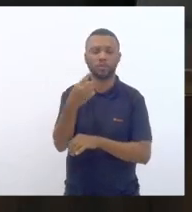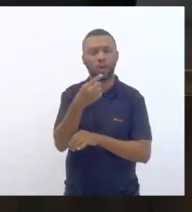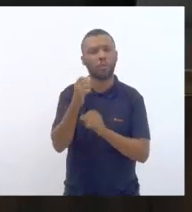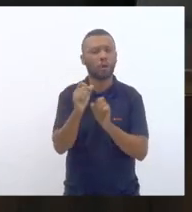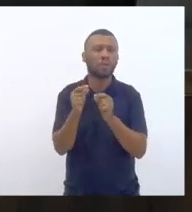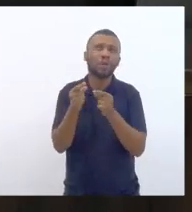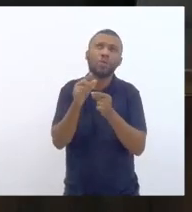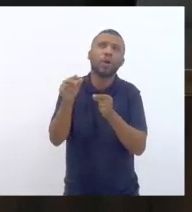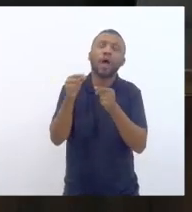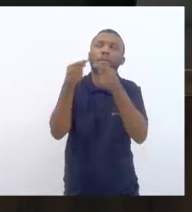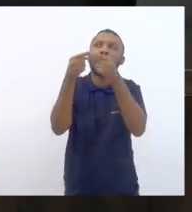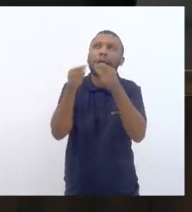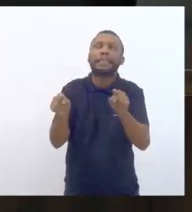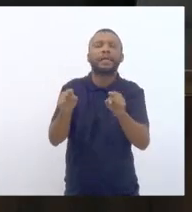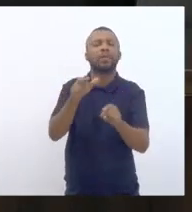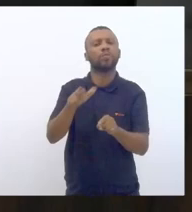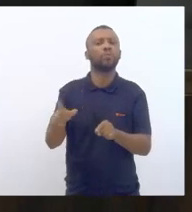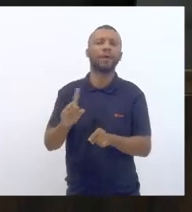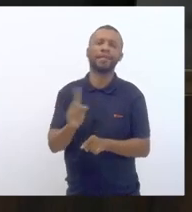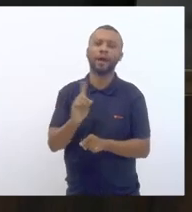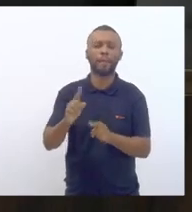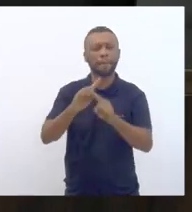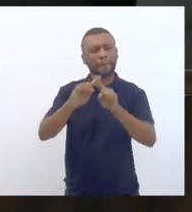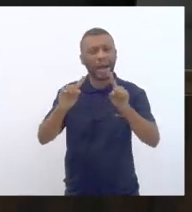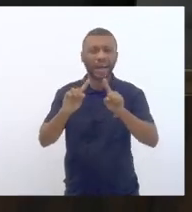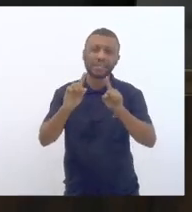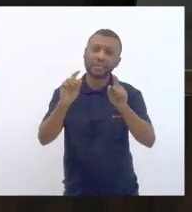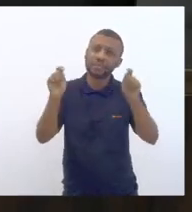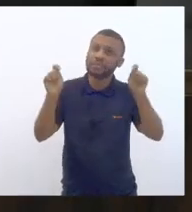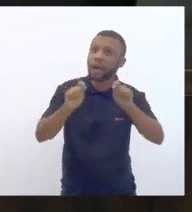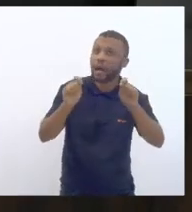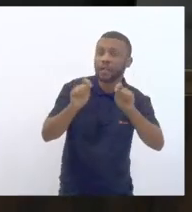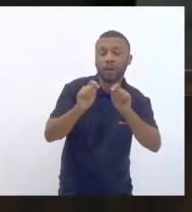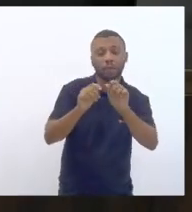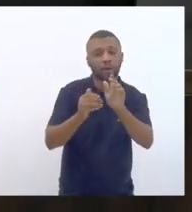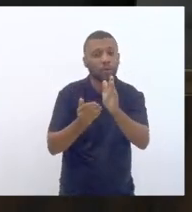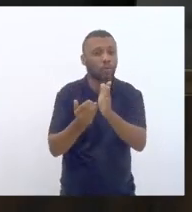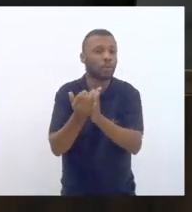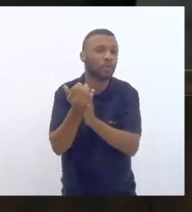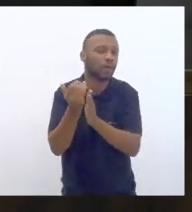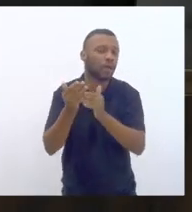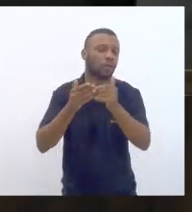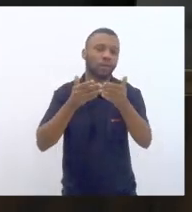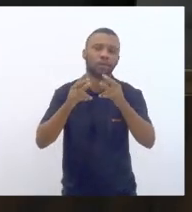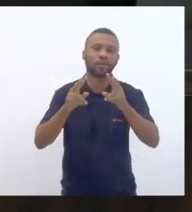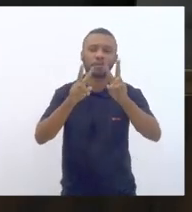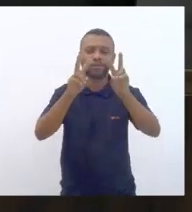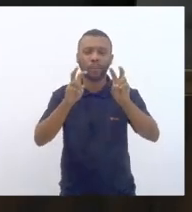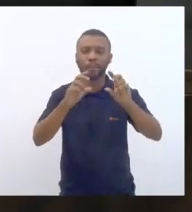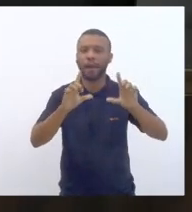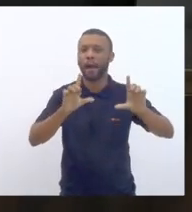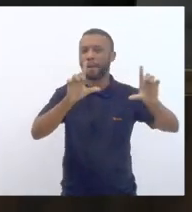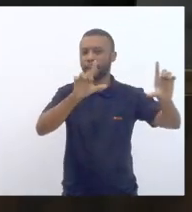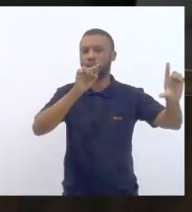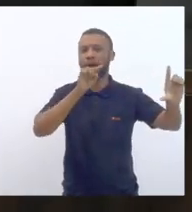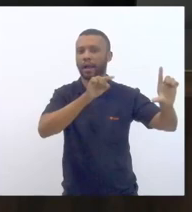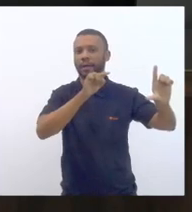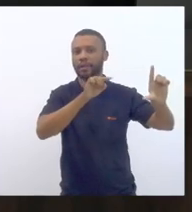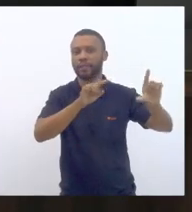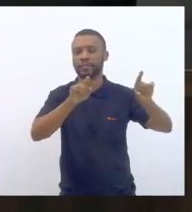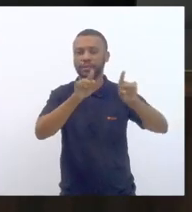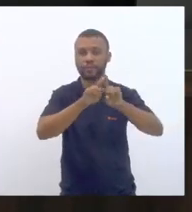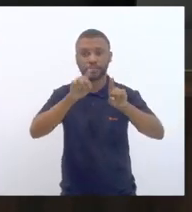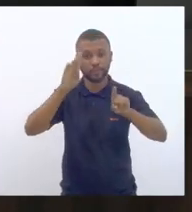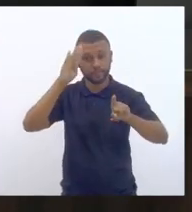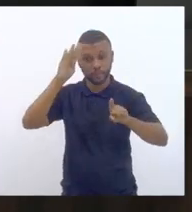não é uma inauguração, mas encerrar qualquer coisa em relação à placa e mais, possivelmente com a